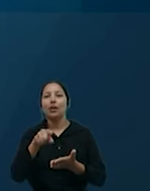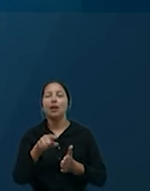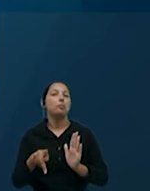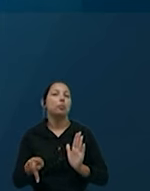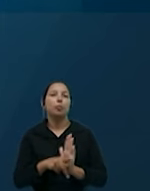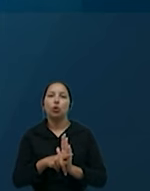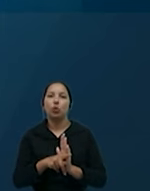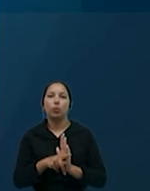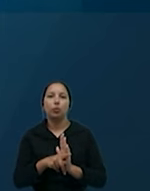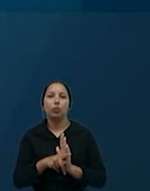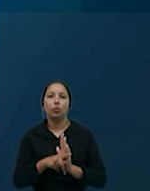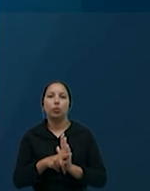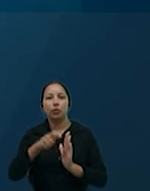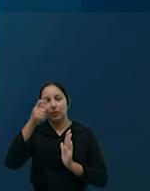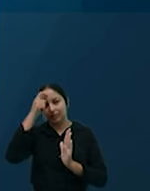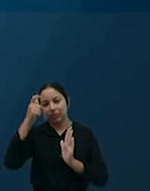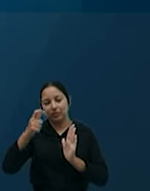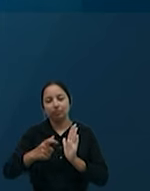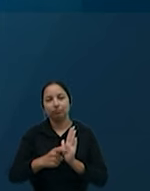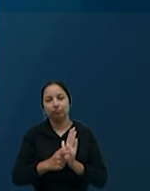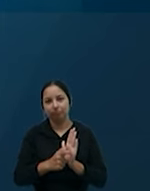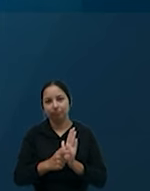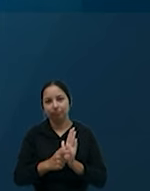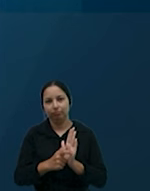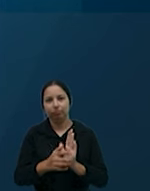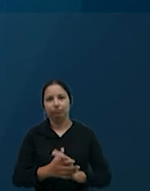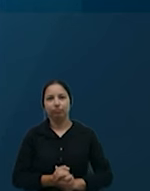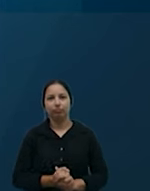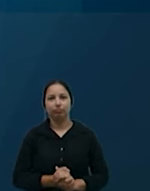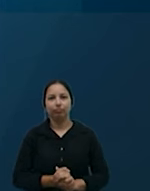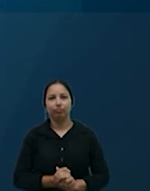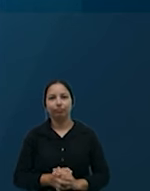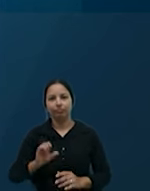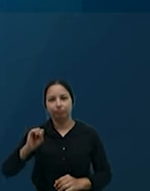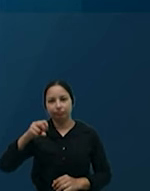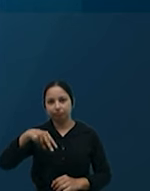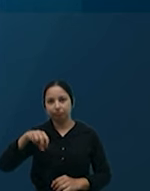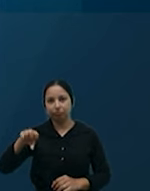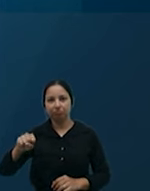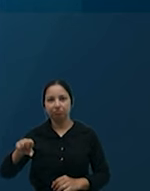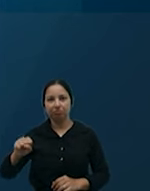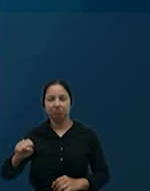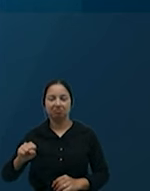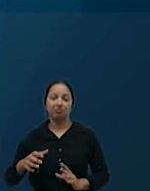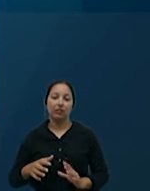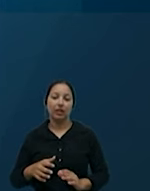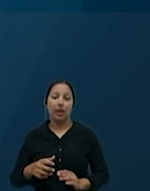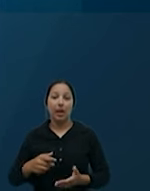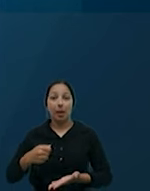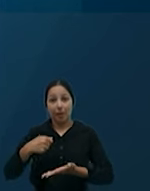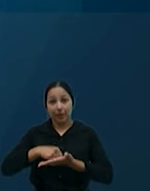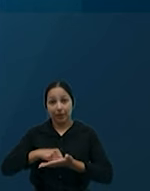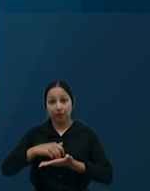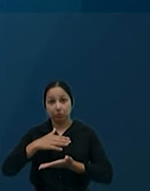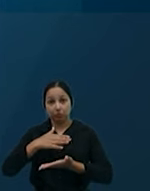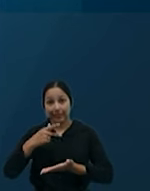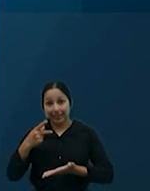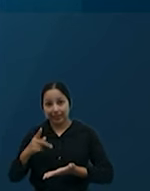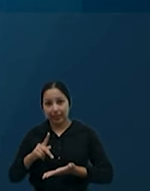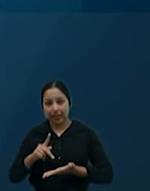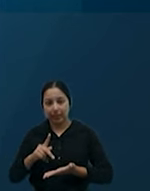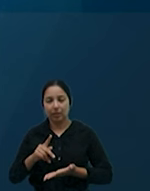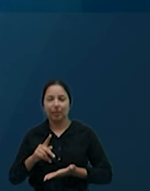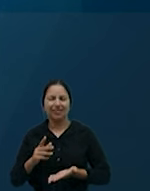INSS se desonerou do seu dever de informar, de esclarecer o cidadão